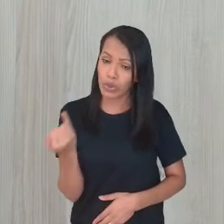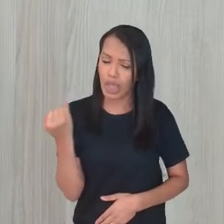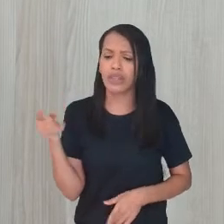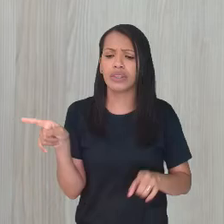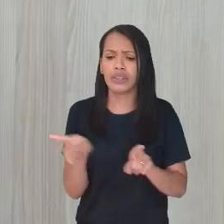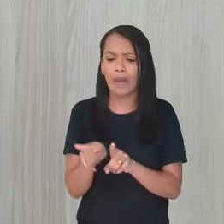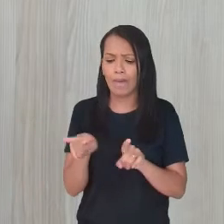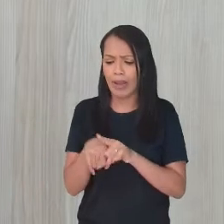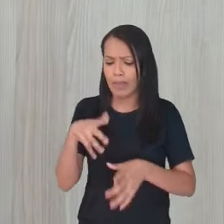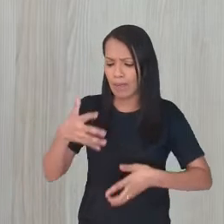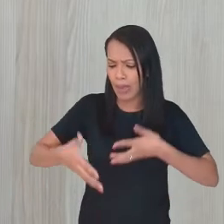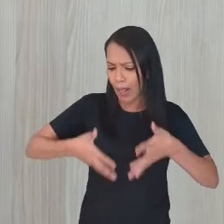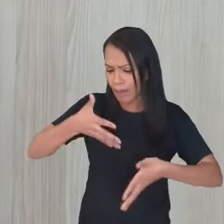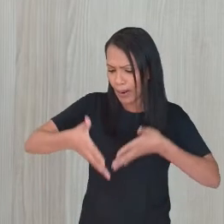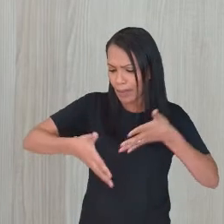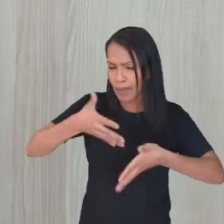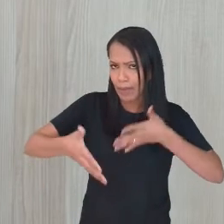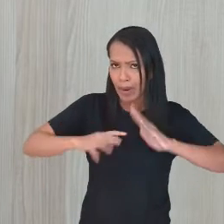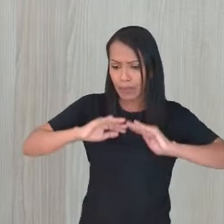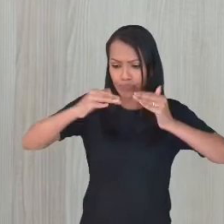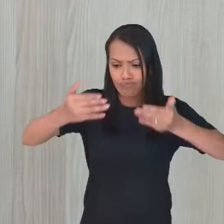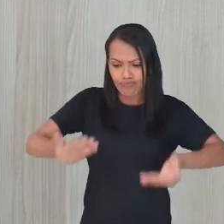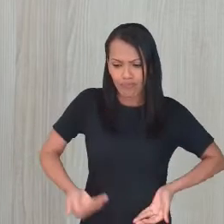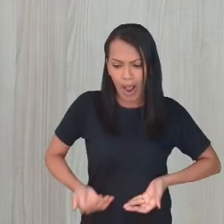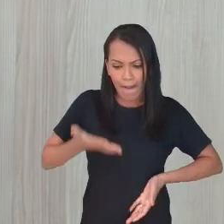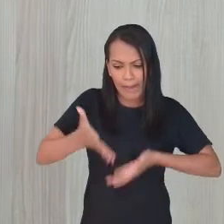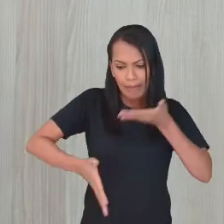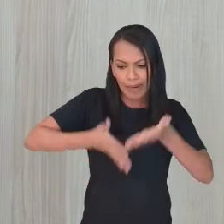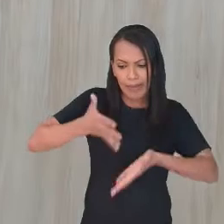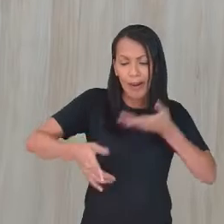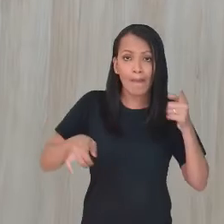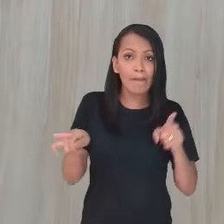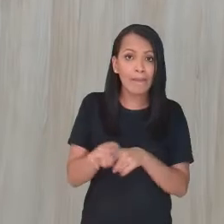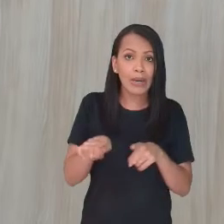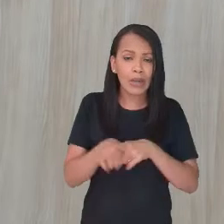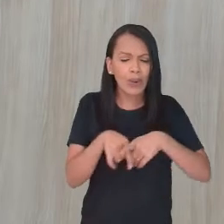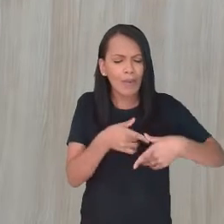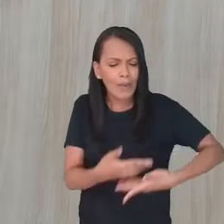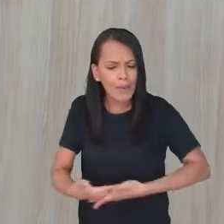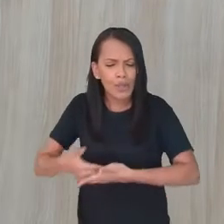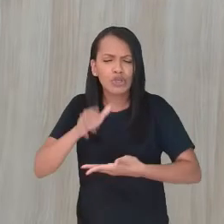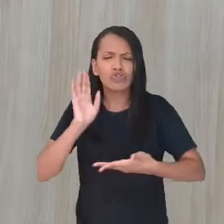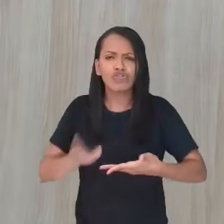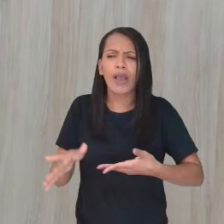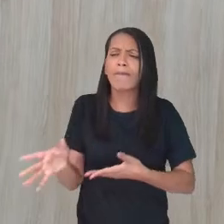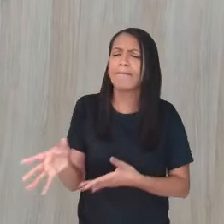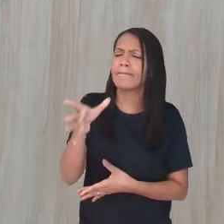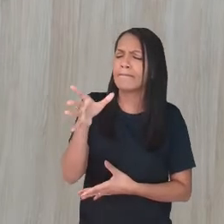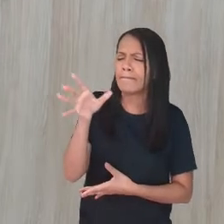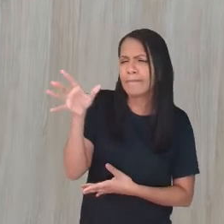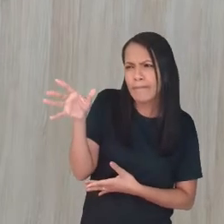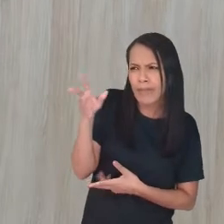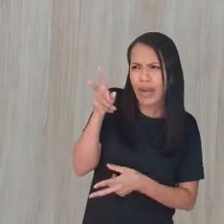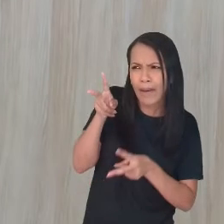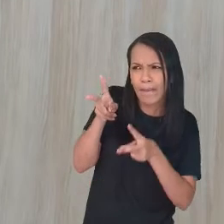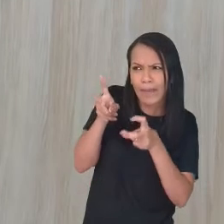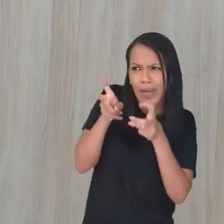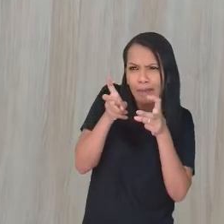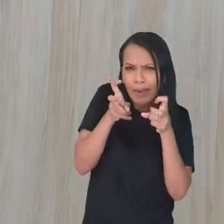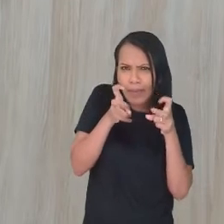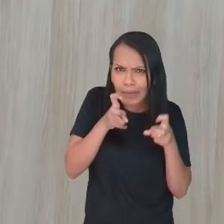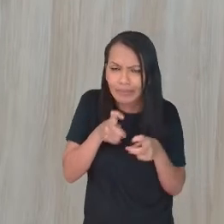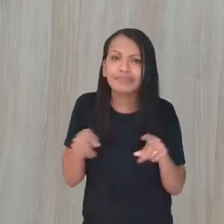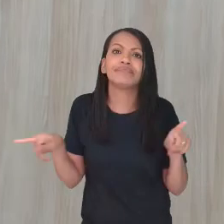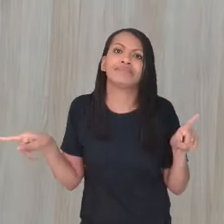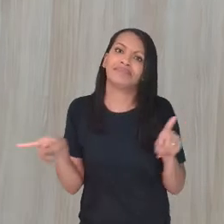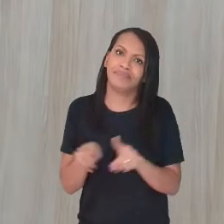Exatamente. É o primeiro órgão que ele vai desenvolver. Porque a leitura, ela não é somente o fato de ler, é o